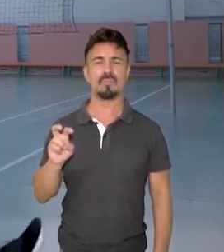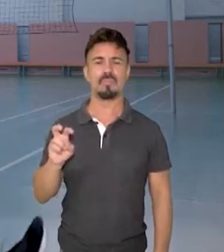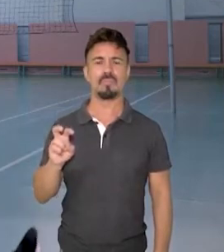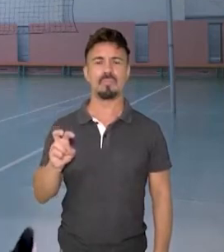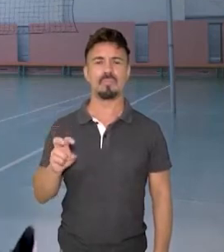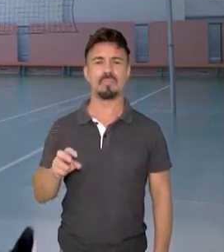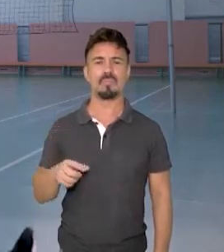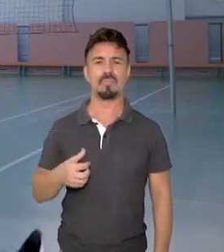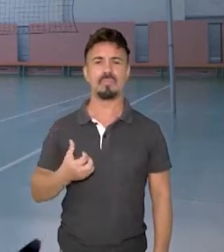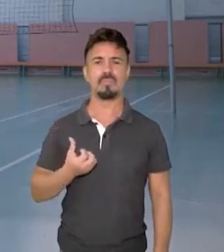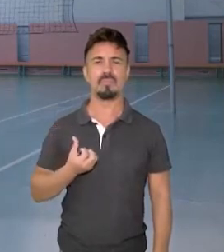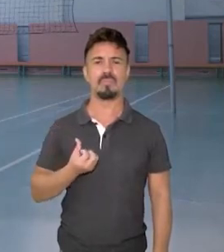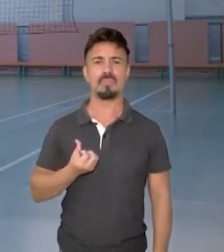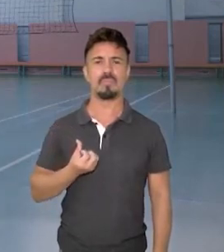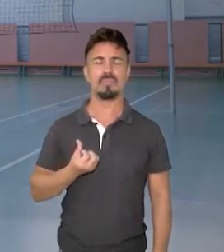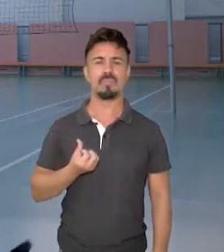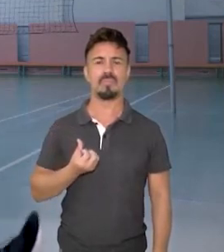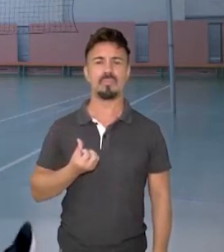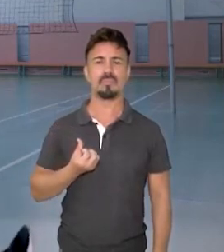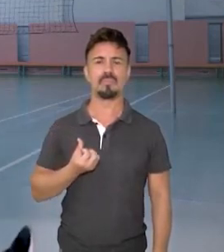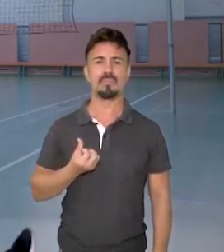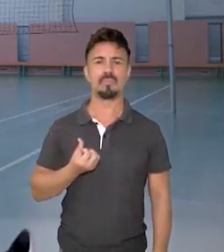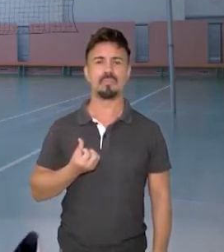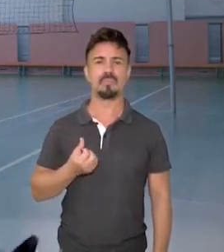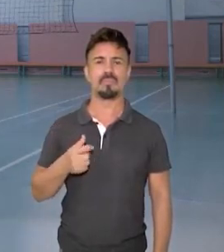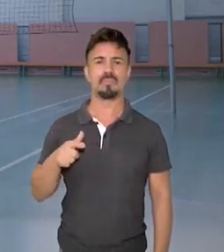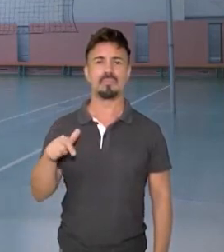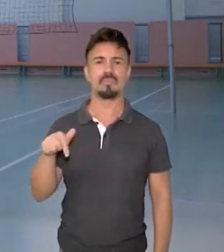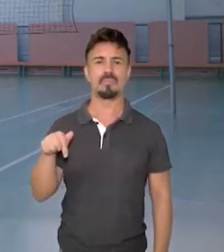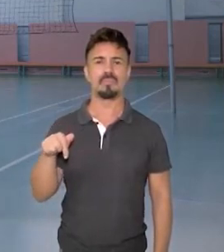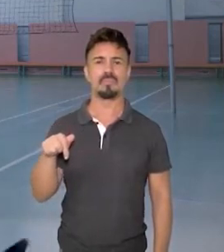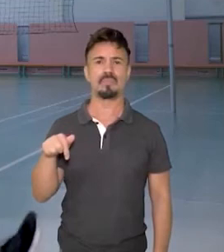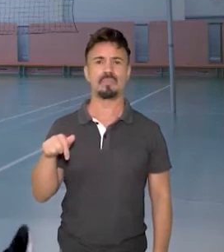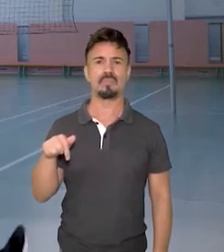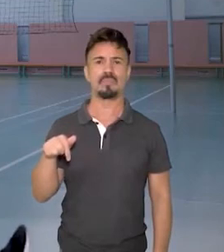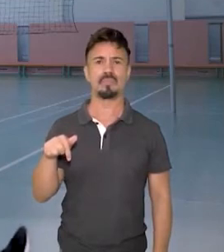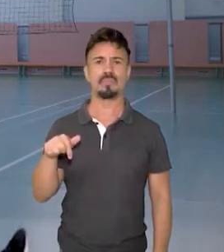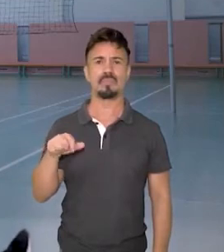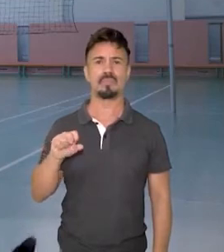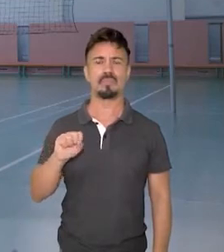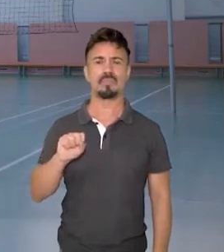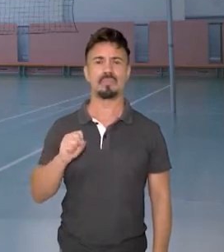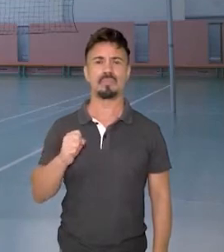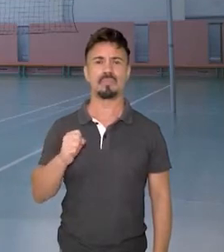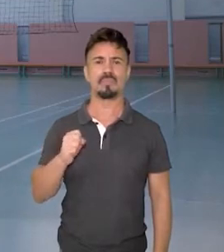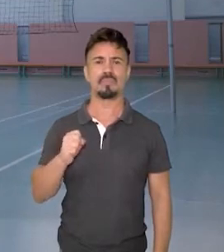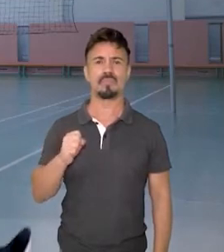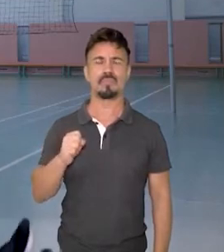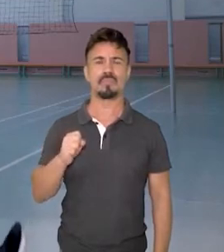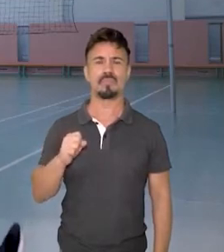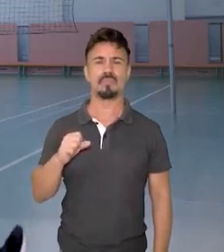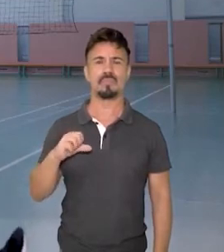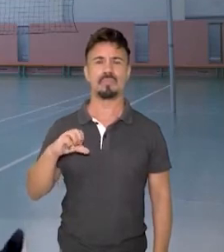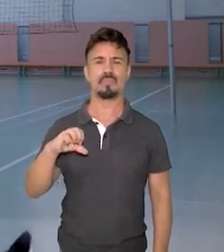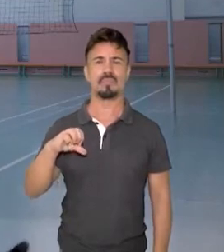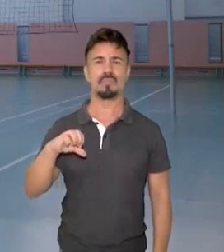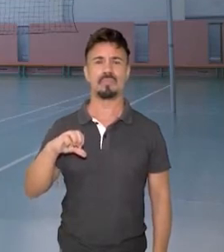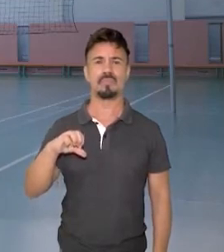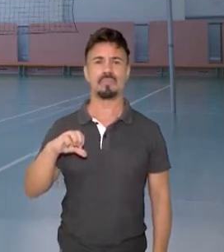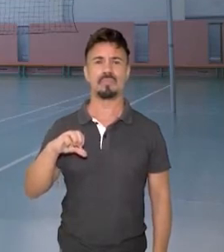sim 16 17 há 8